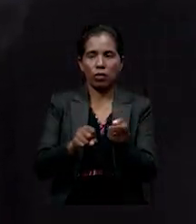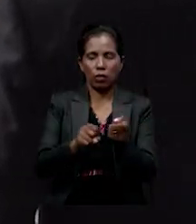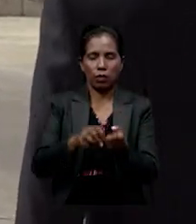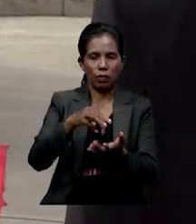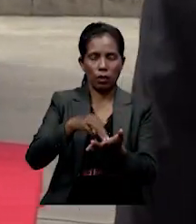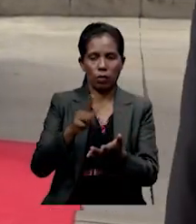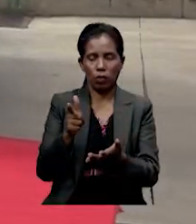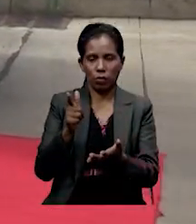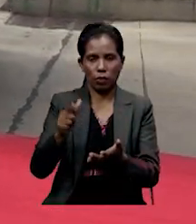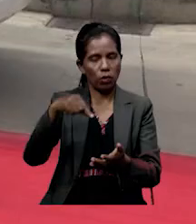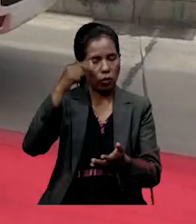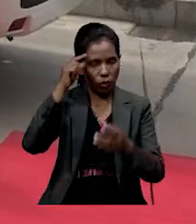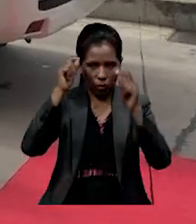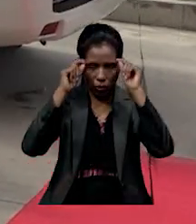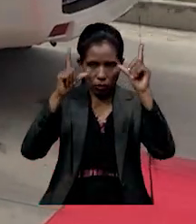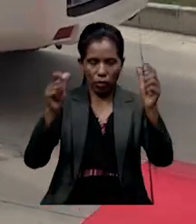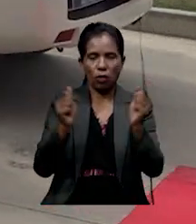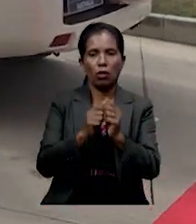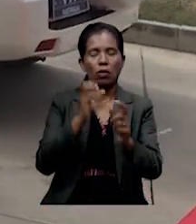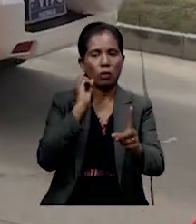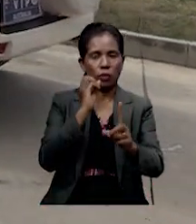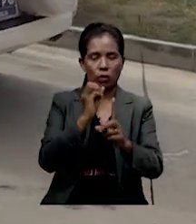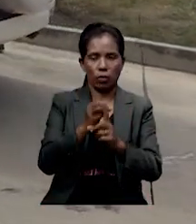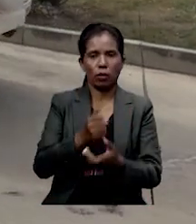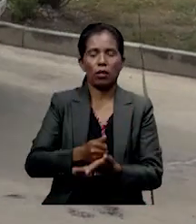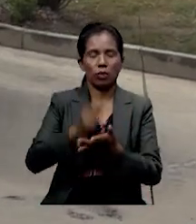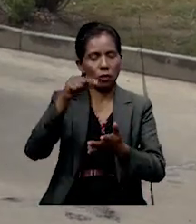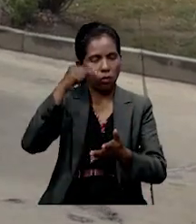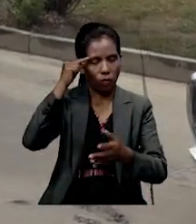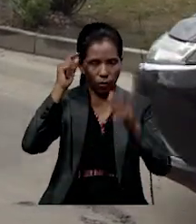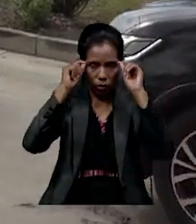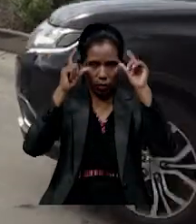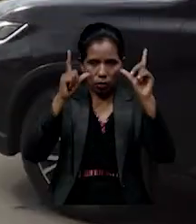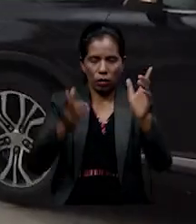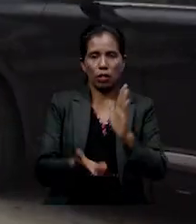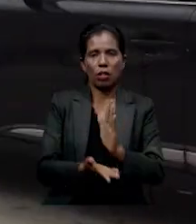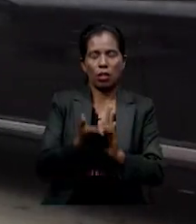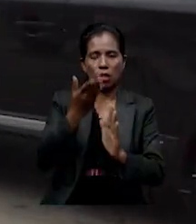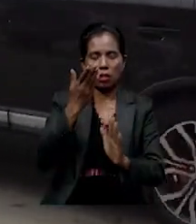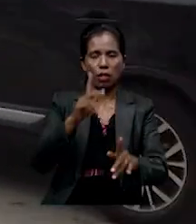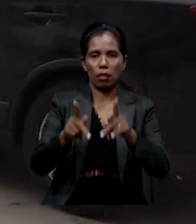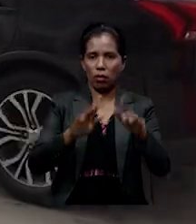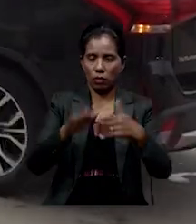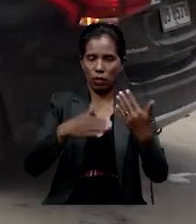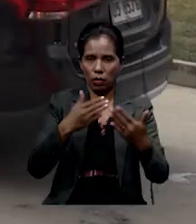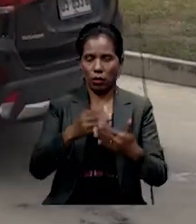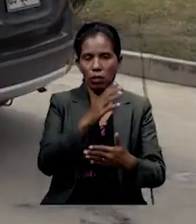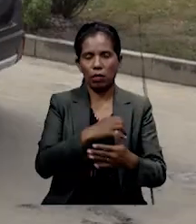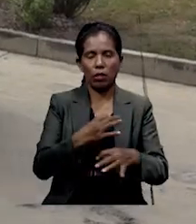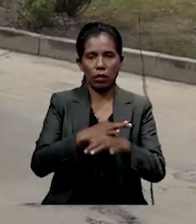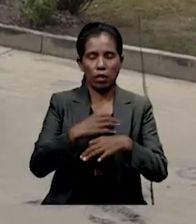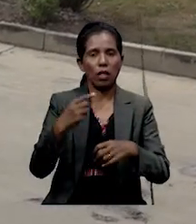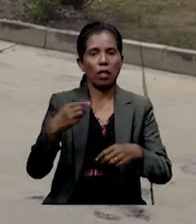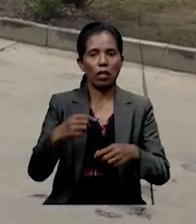ruanulo ba Governo Timor-Leste, o objetivo ho de todo o Governo Timor-Leste raça a resiliência comunidade no recuperação da